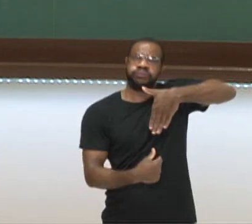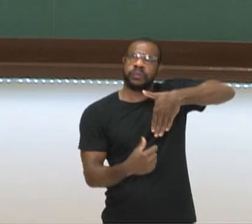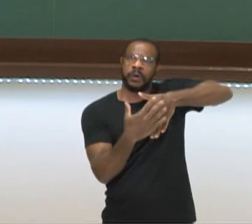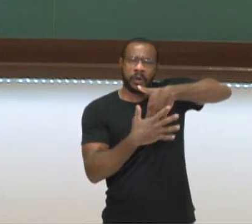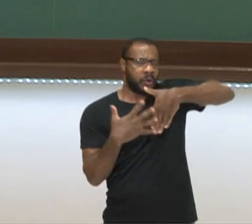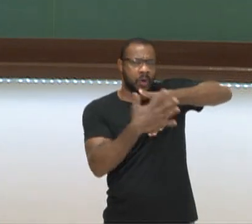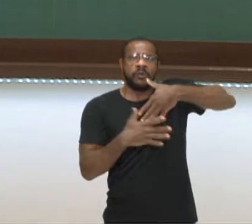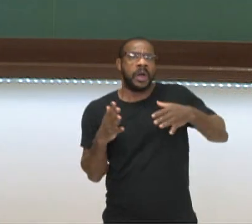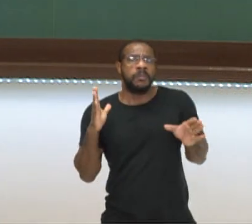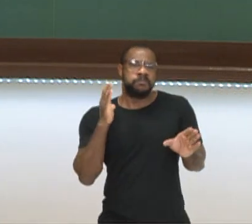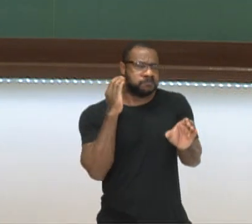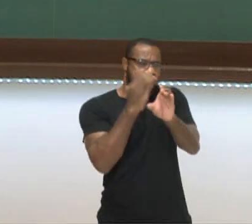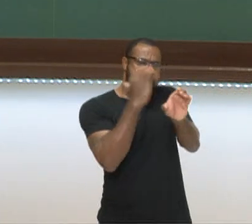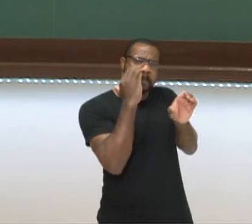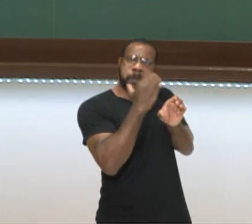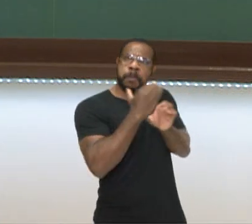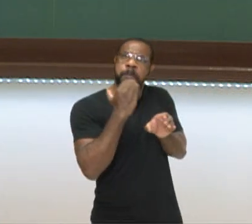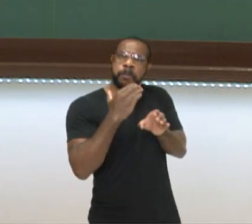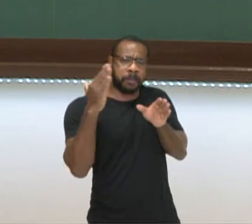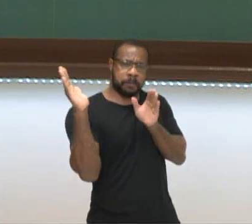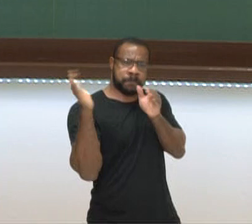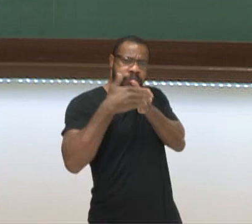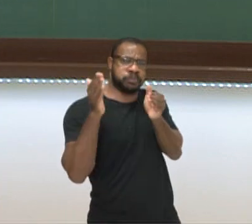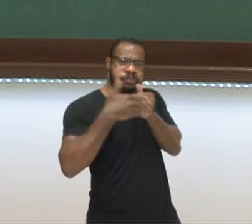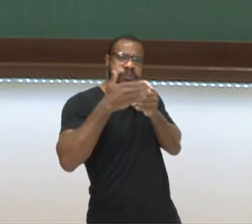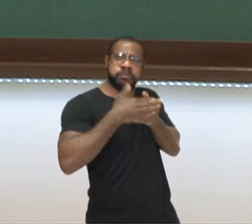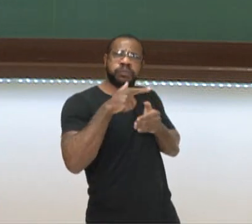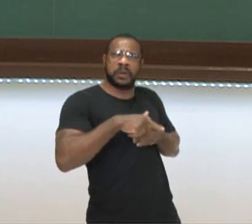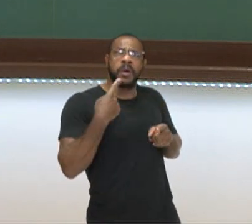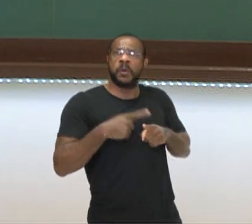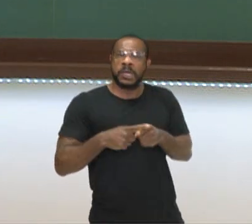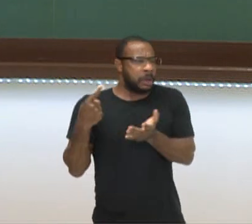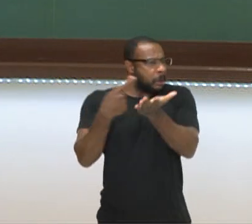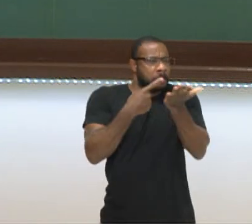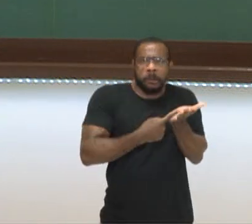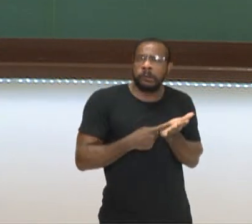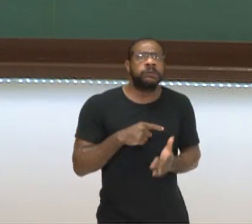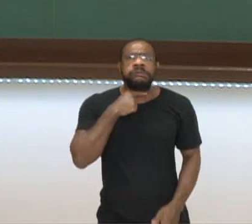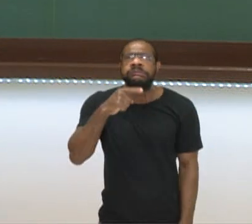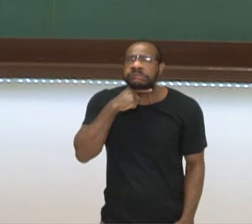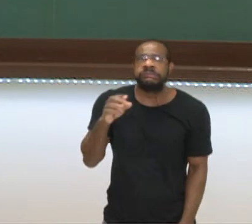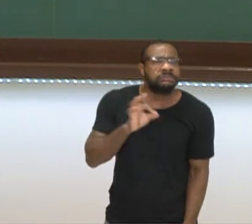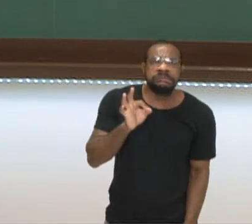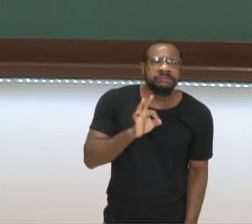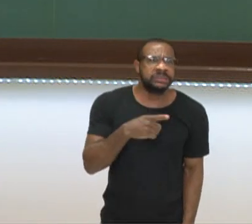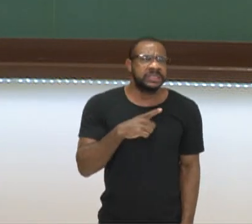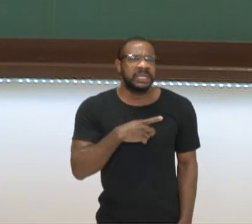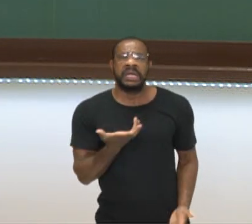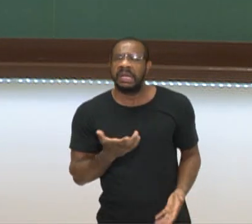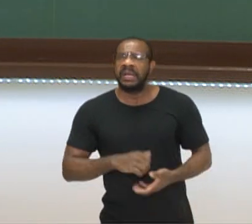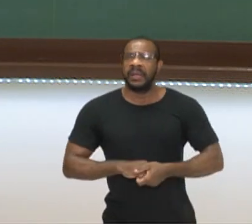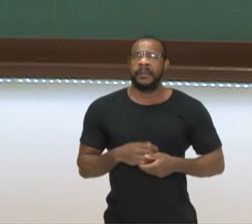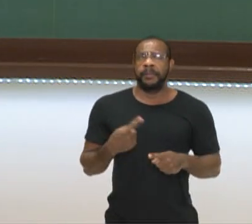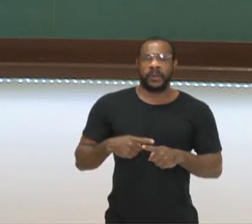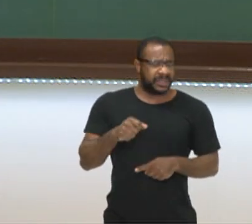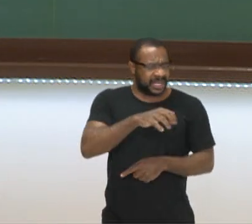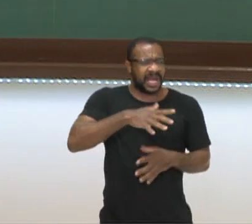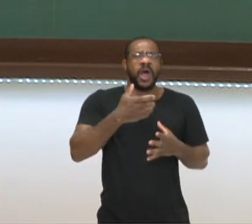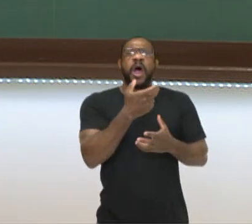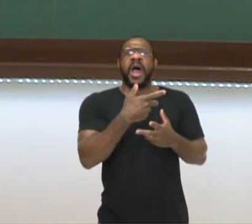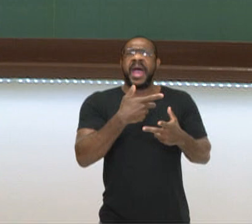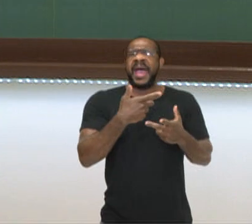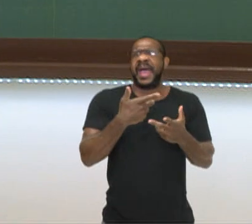nessa união não se respeitaria alguns dos acordos que manteriam, né, questões